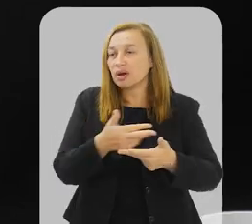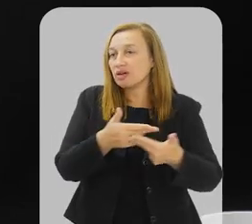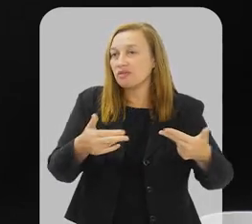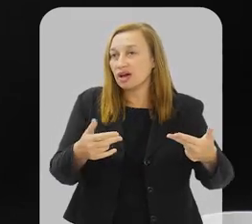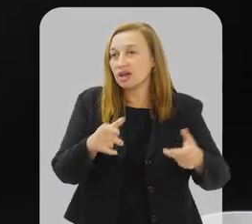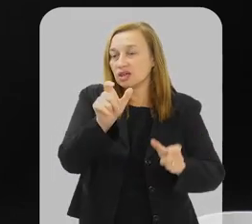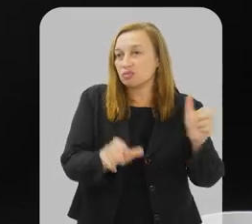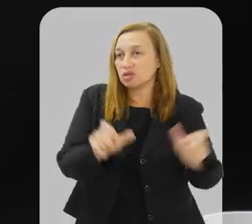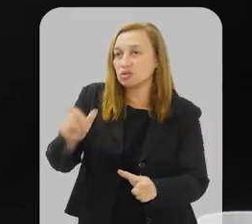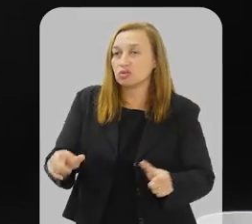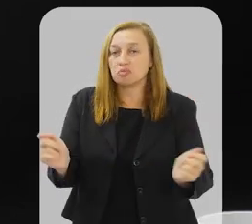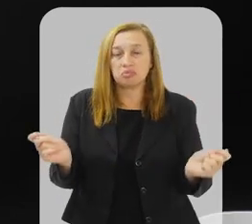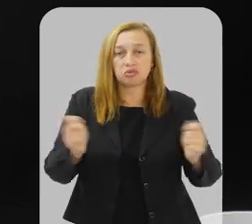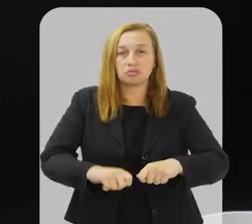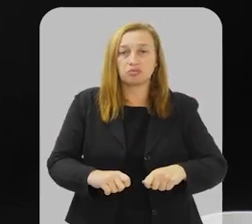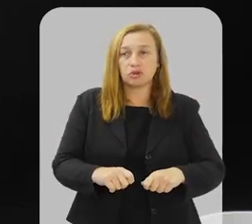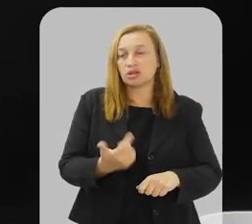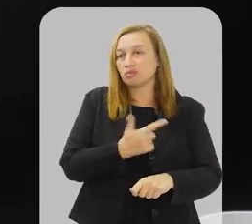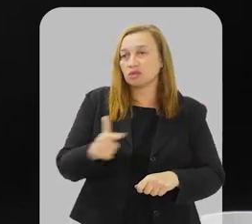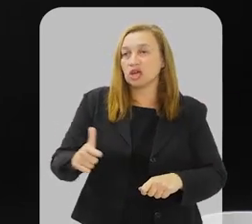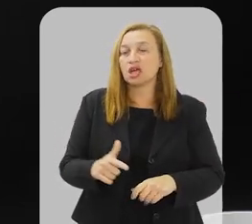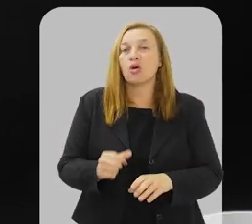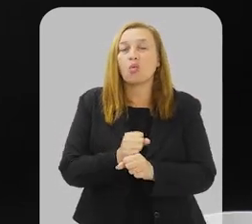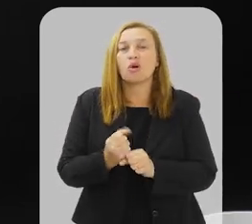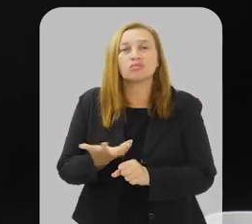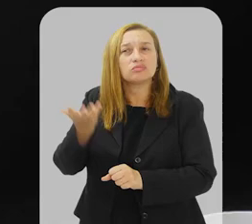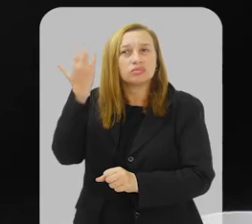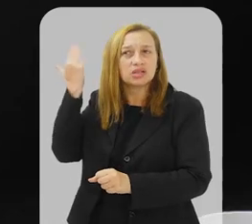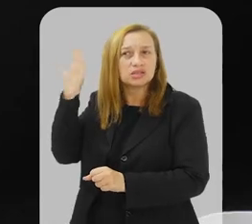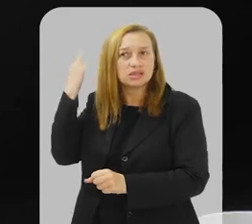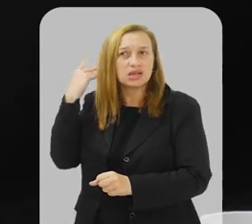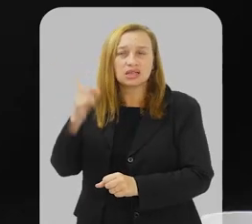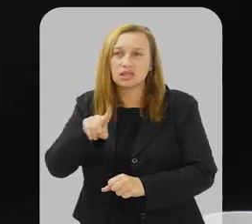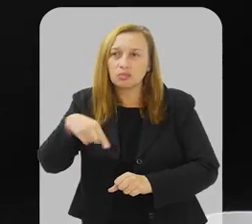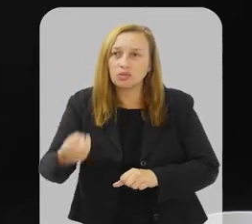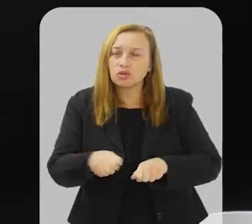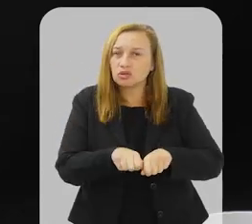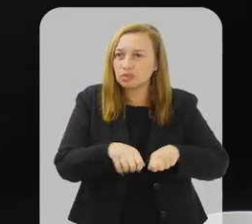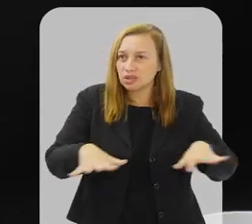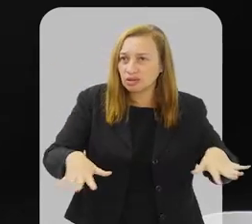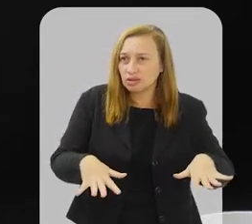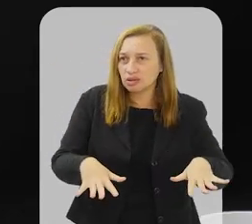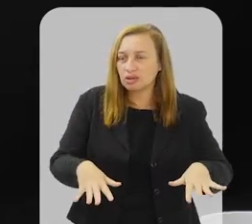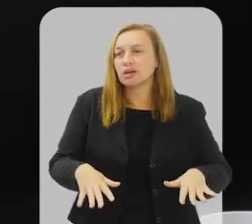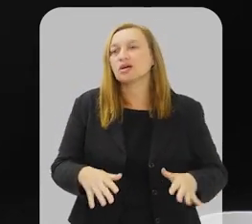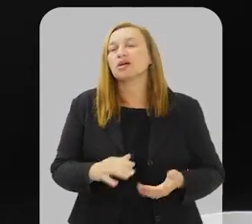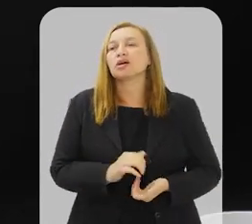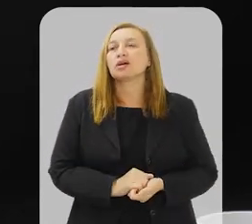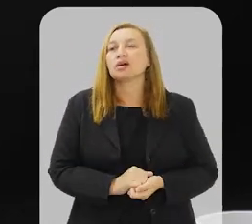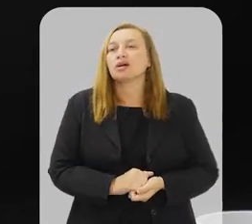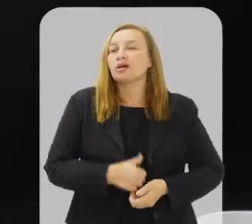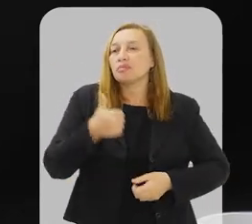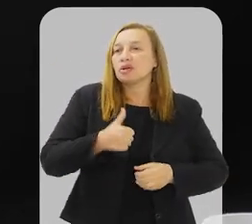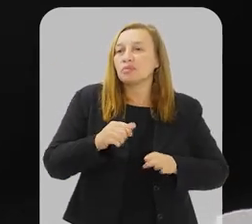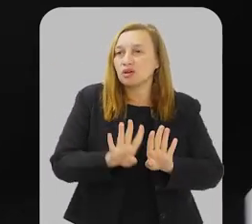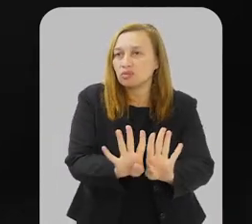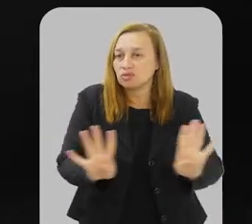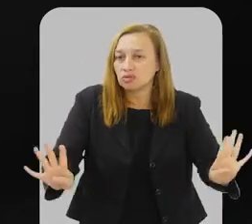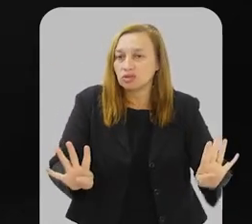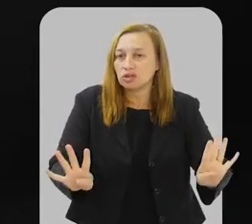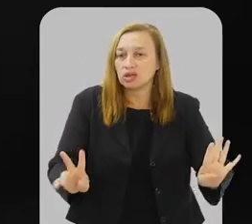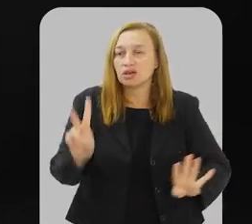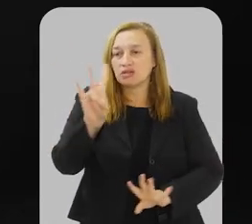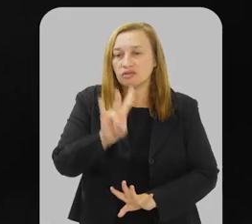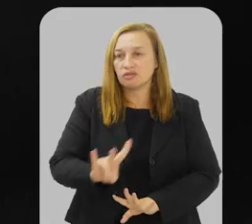porta de entrada para muitas pessoas que não tem essa possibilidade ano passado e depois da pandemia a minha primeira comissão de